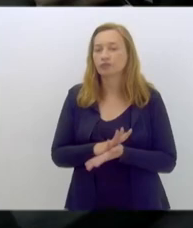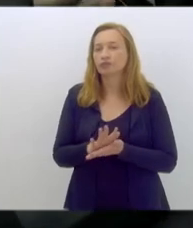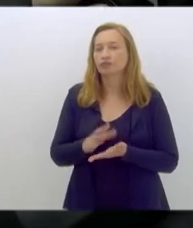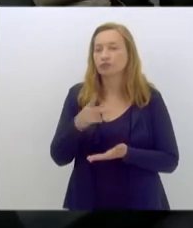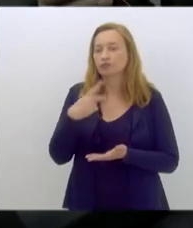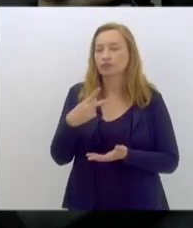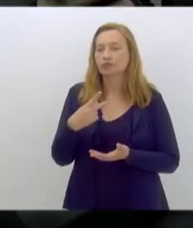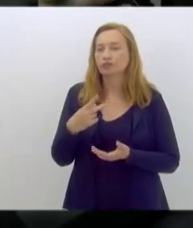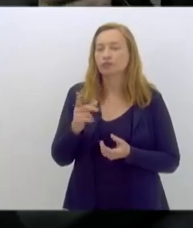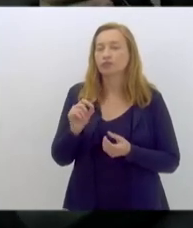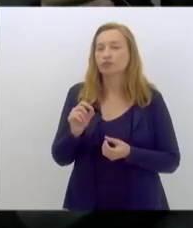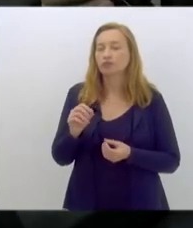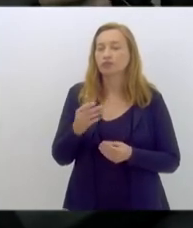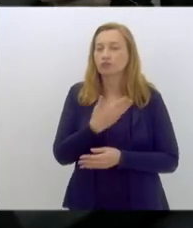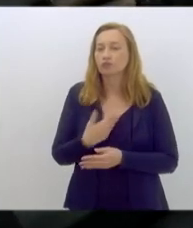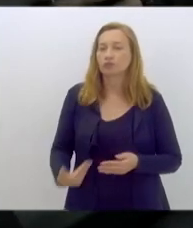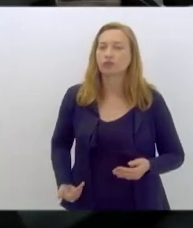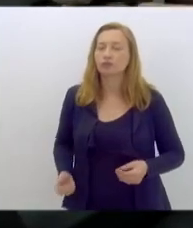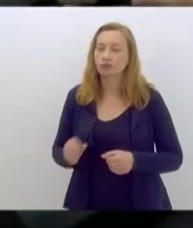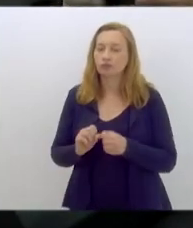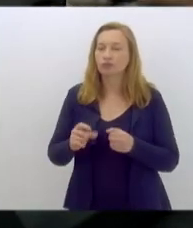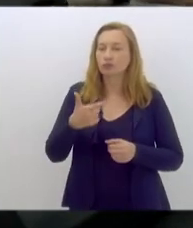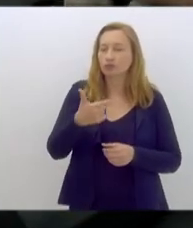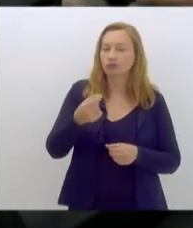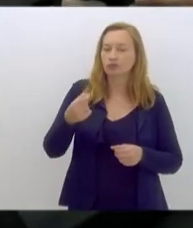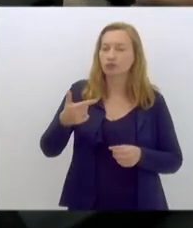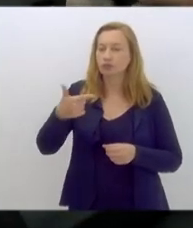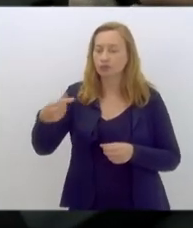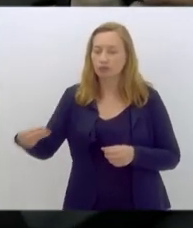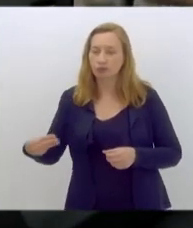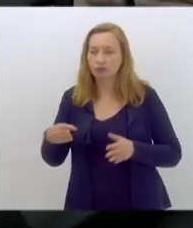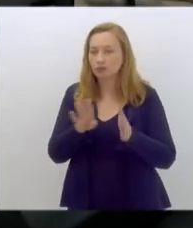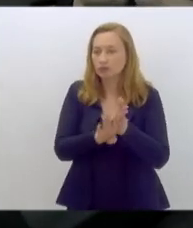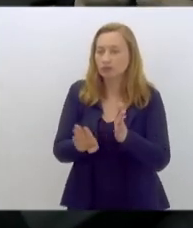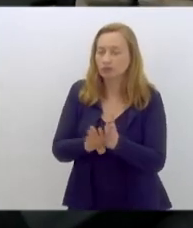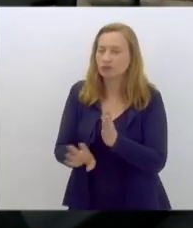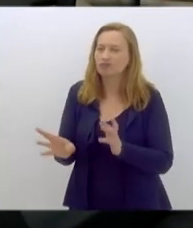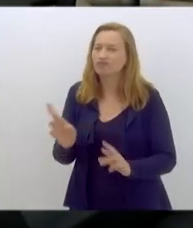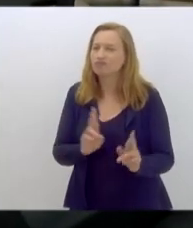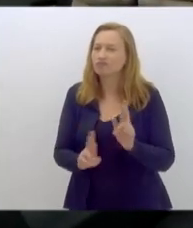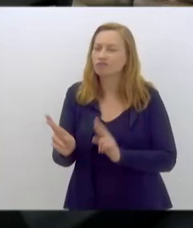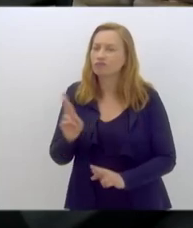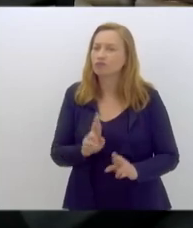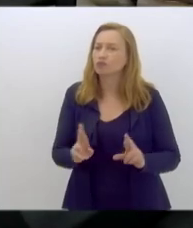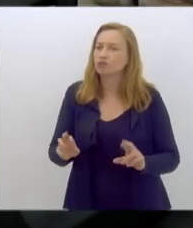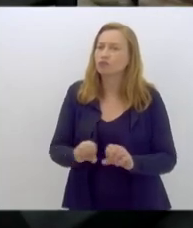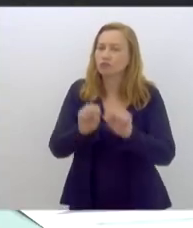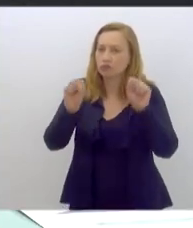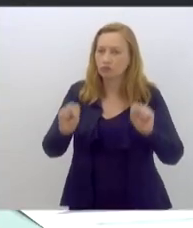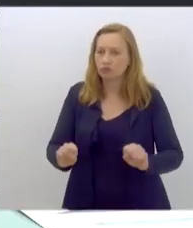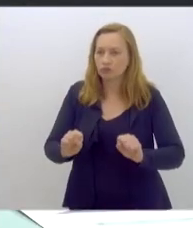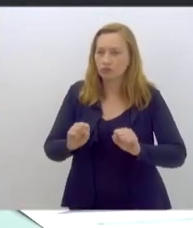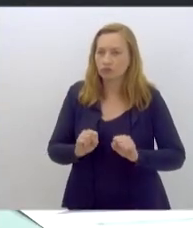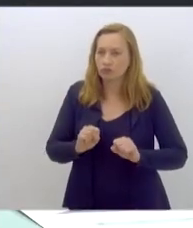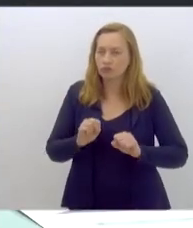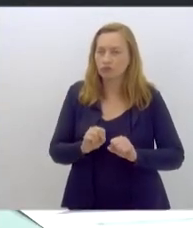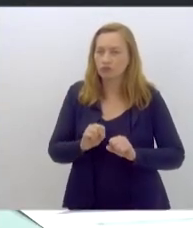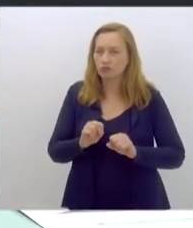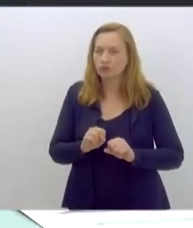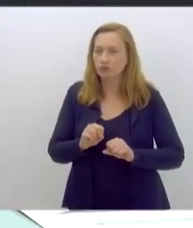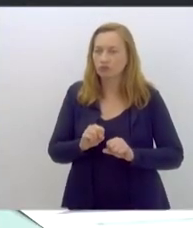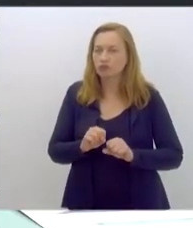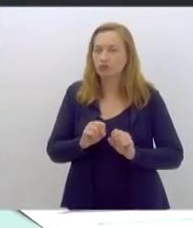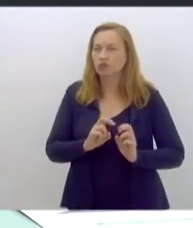fazer em 2023 sua ponto de vista de gastos em relação ao sistema Ferroviário de transporte